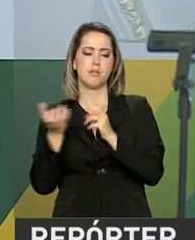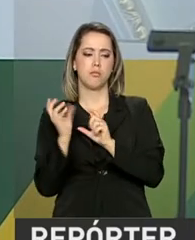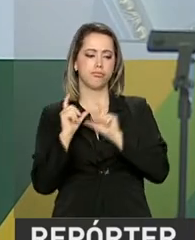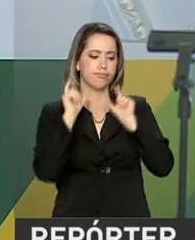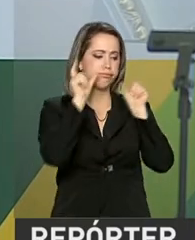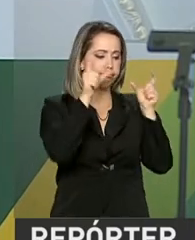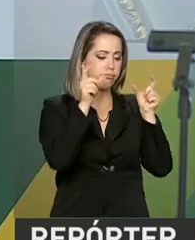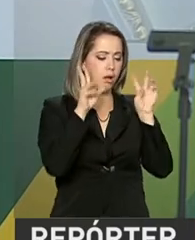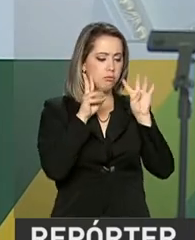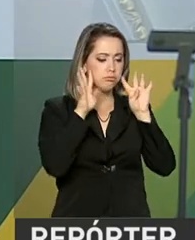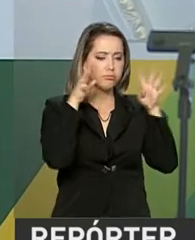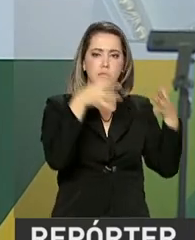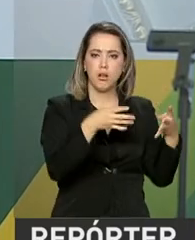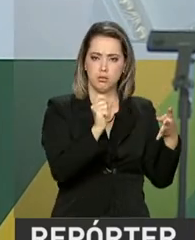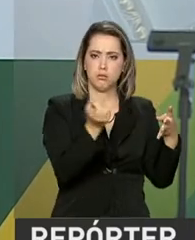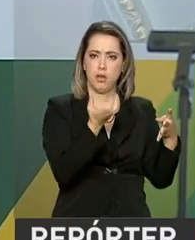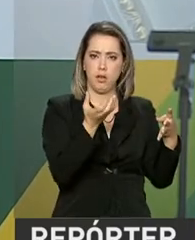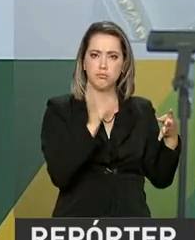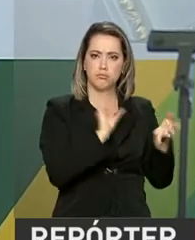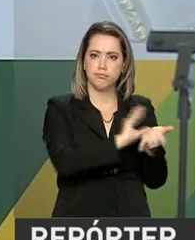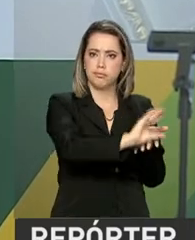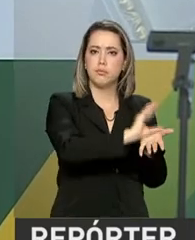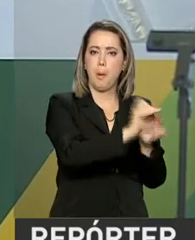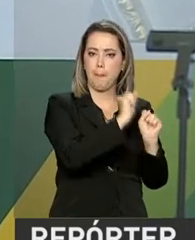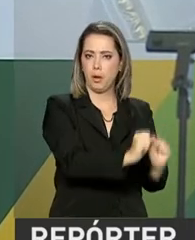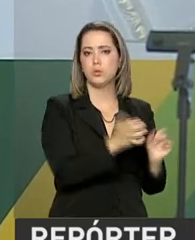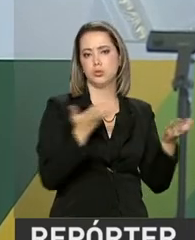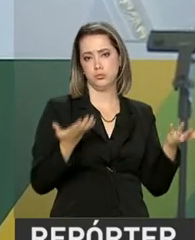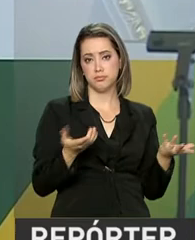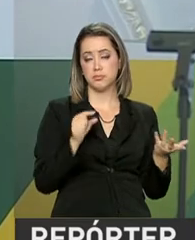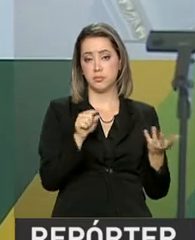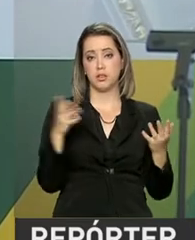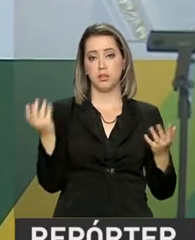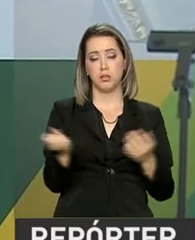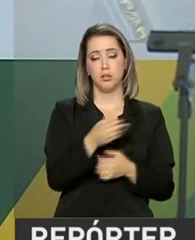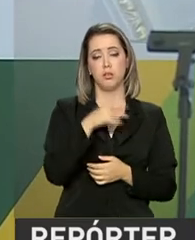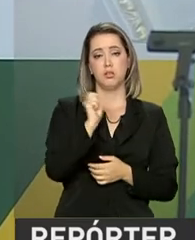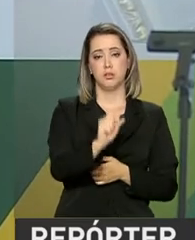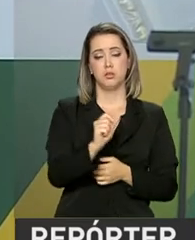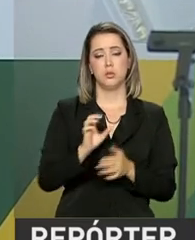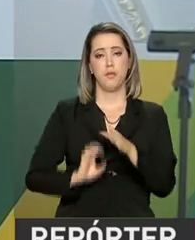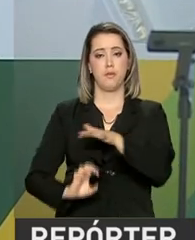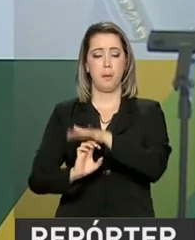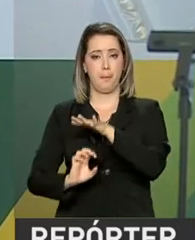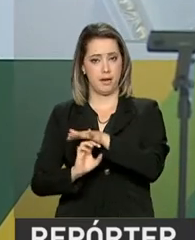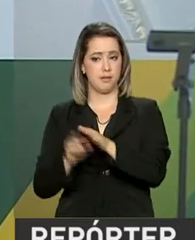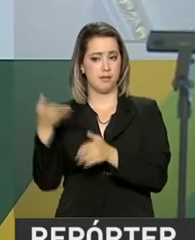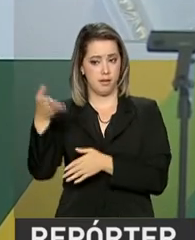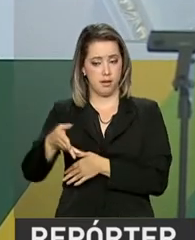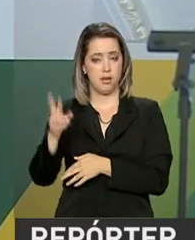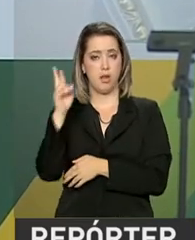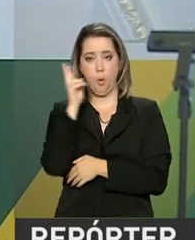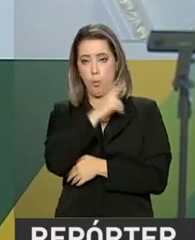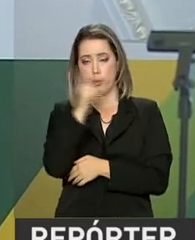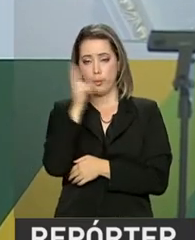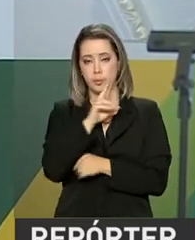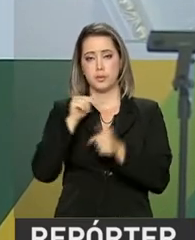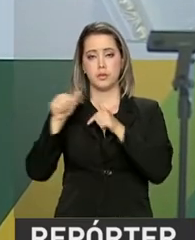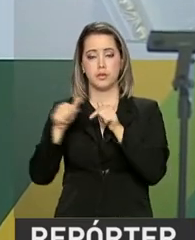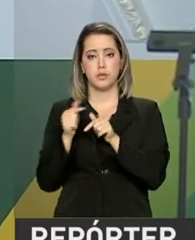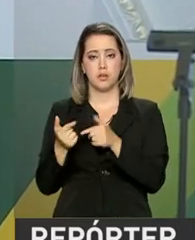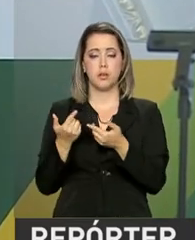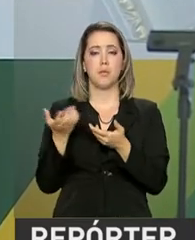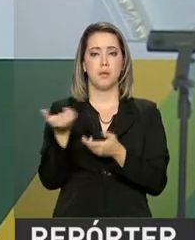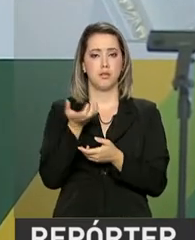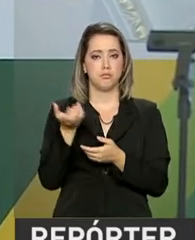serão muitas as possibilidades para novos aportes de empresas russas que atuam no